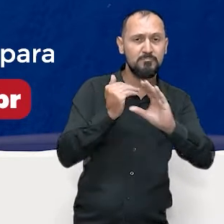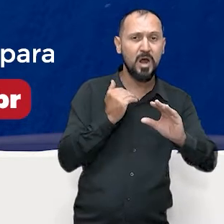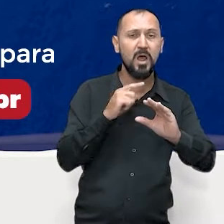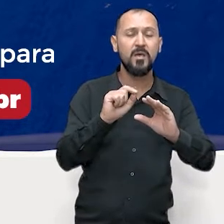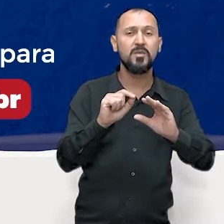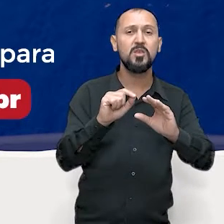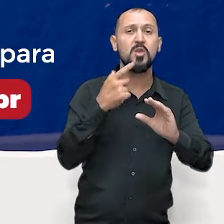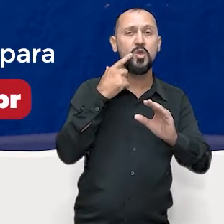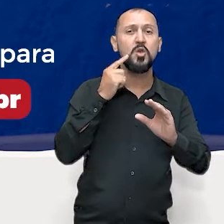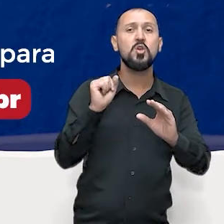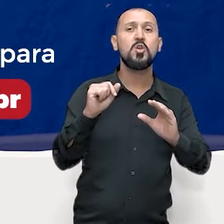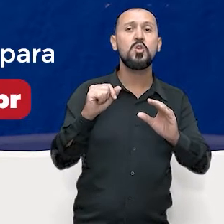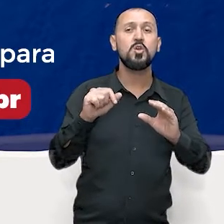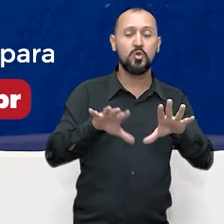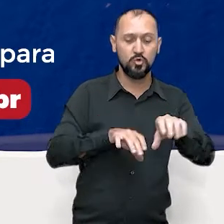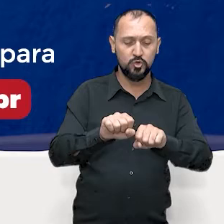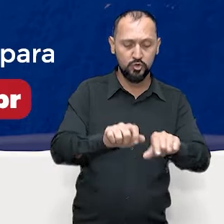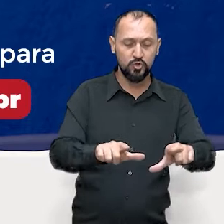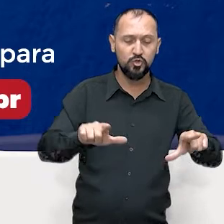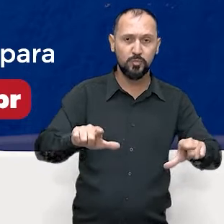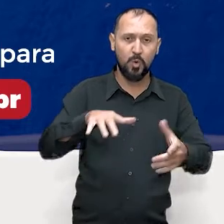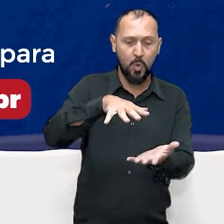currículo completo e os diplomas digitalizados no e-mail